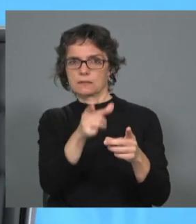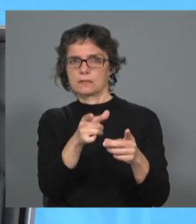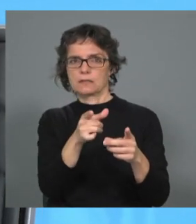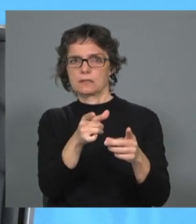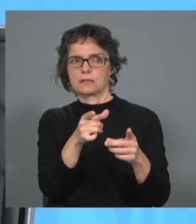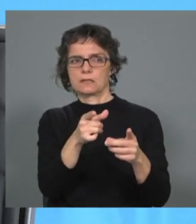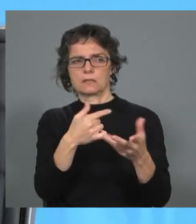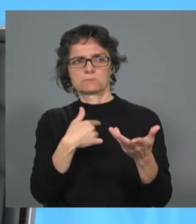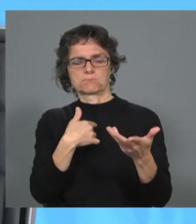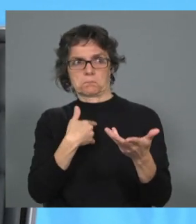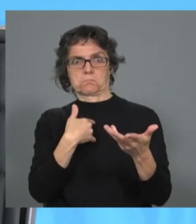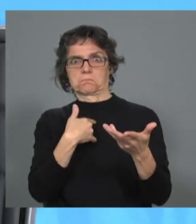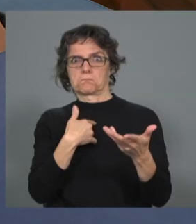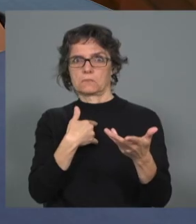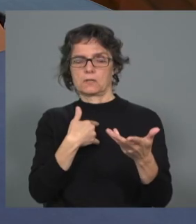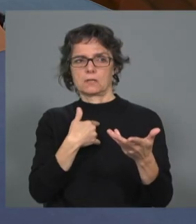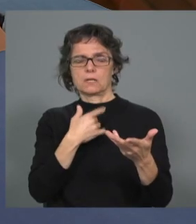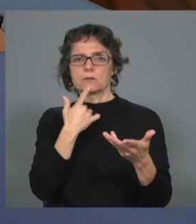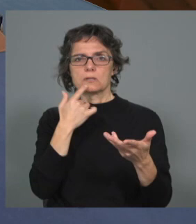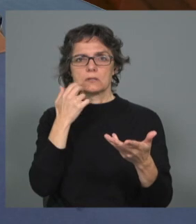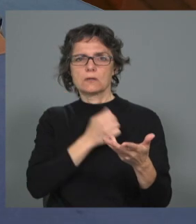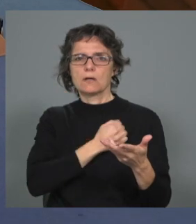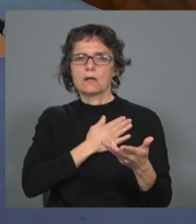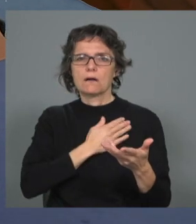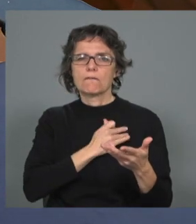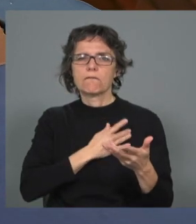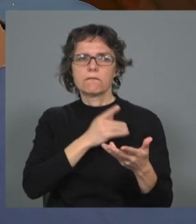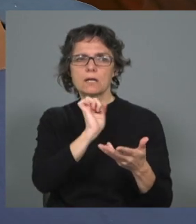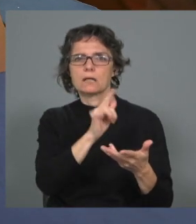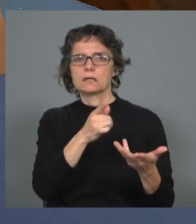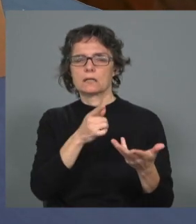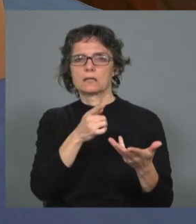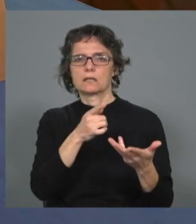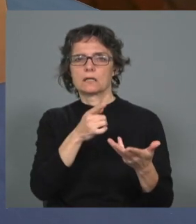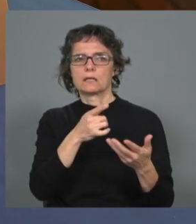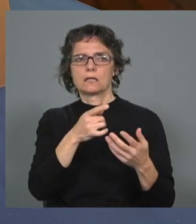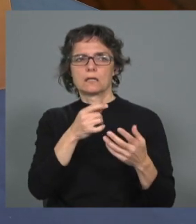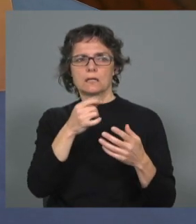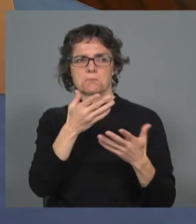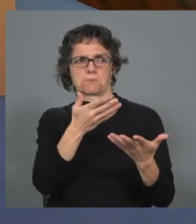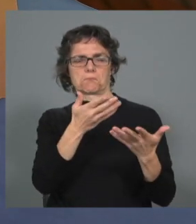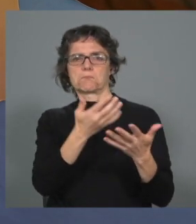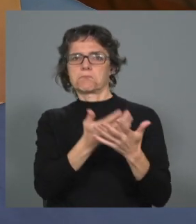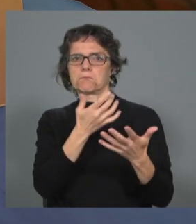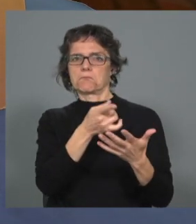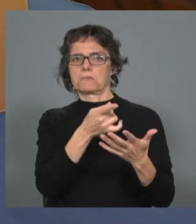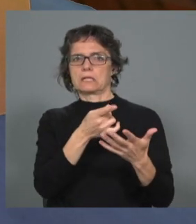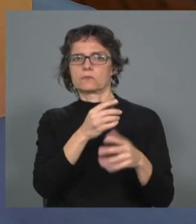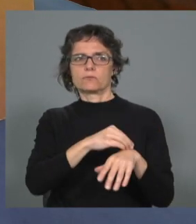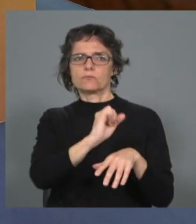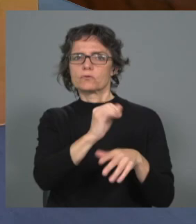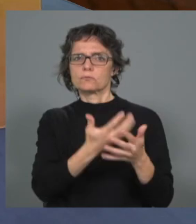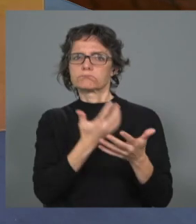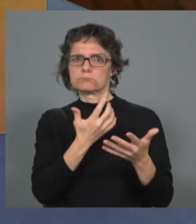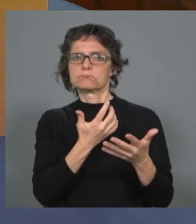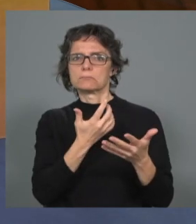da Soledade e conhecer a fé dela. O testemunho de fé da Soledade foi talvez o elemento mais marcante para mim nesta